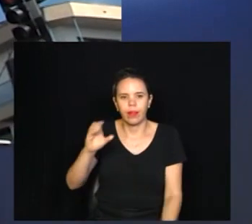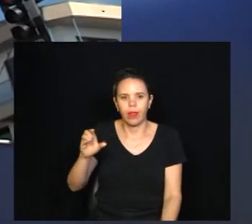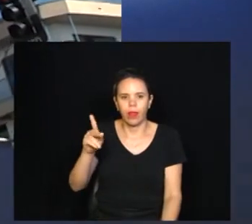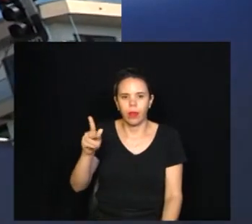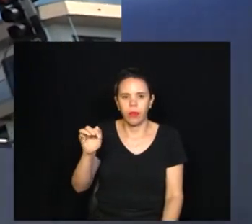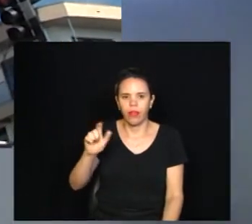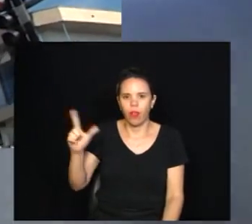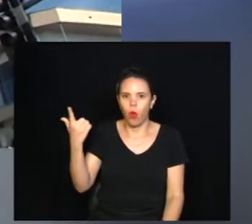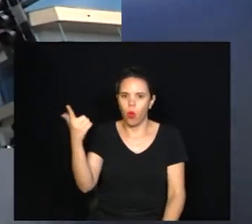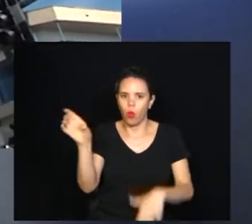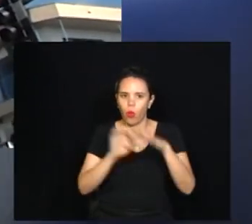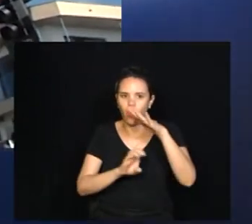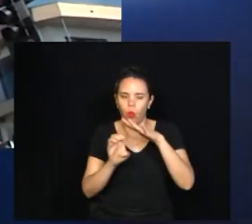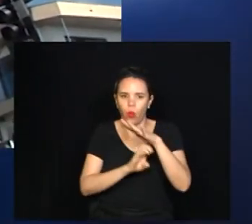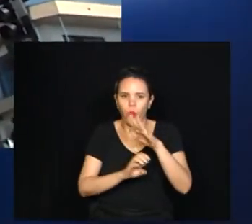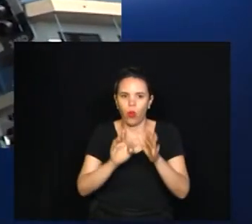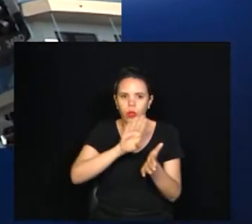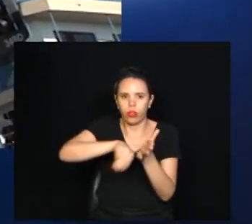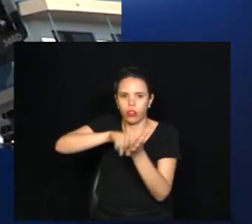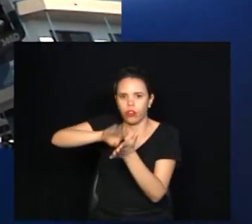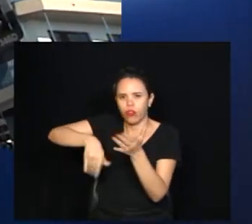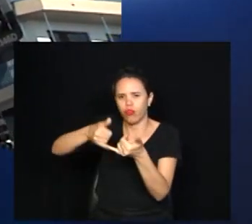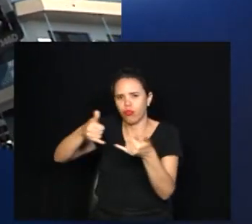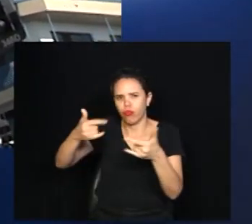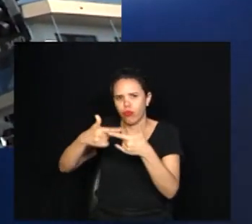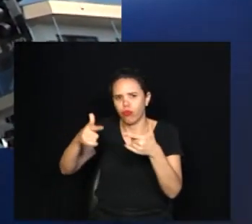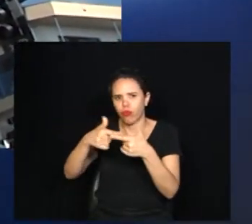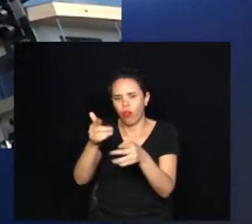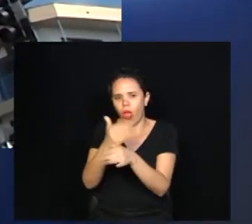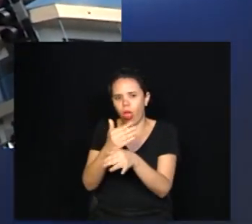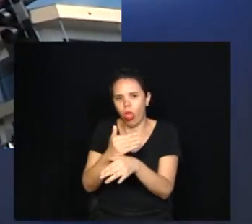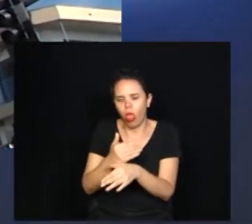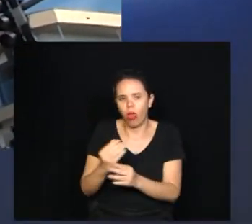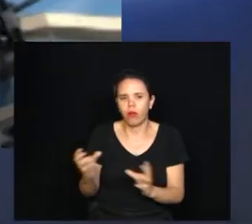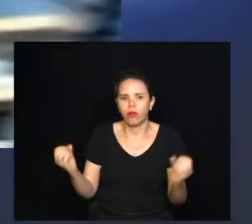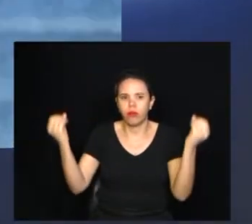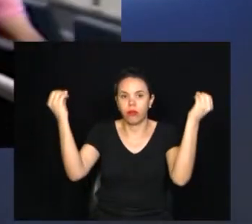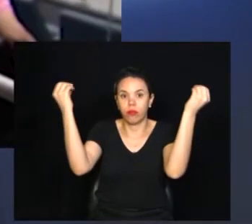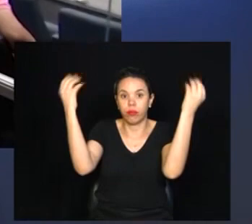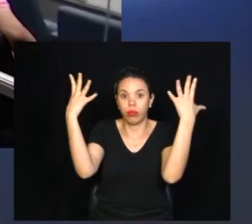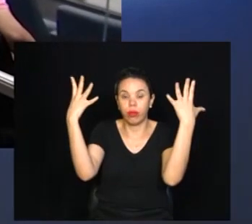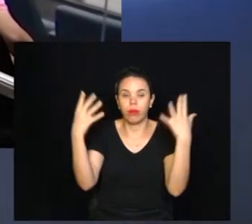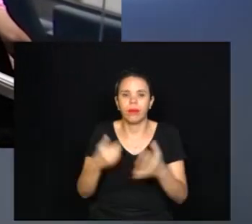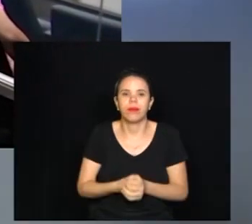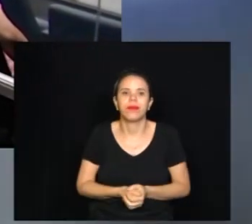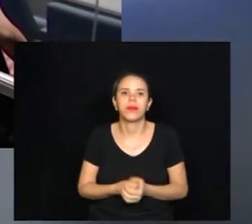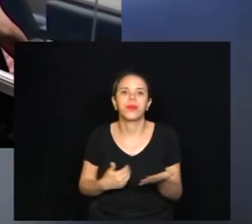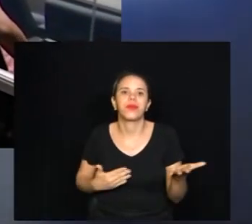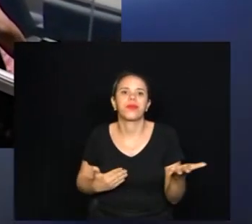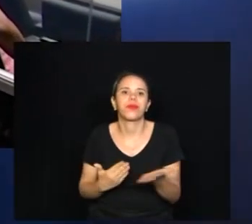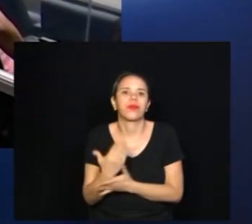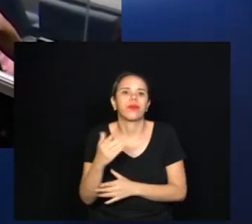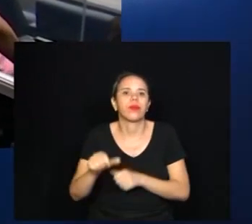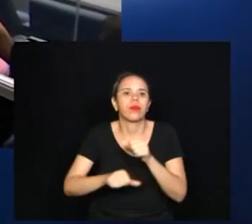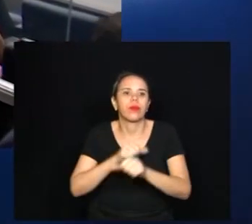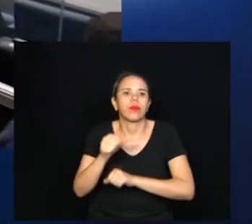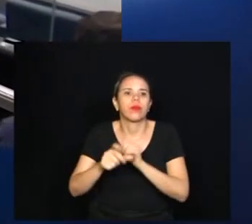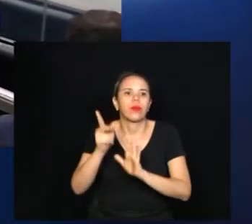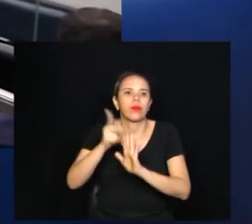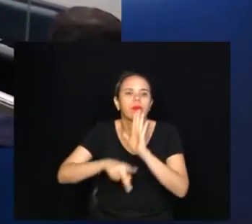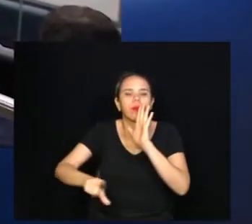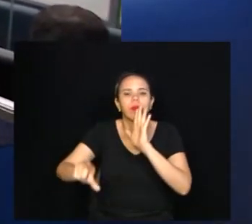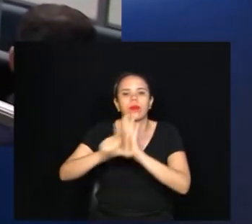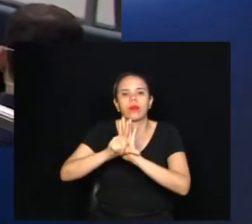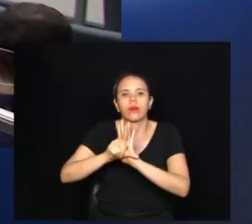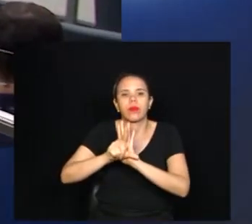e outras empresas a retirar fios inutilizados dos postes. Aprovado alteração no projeto de